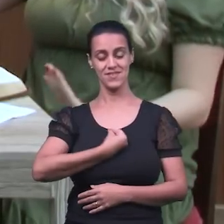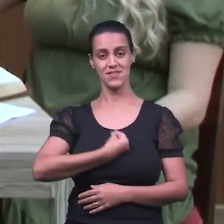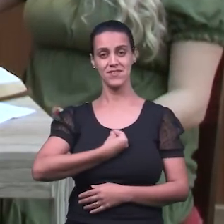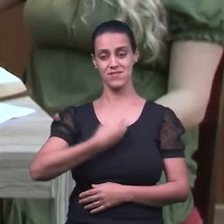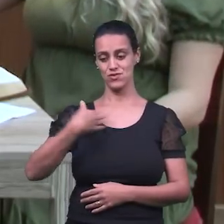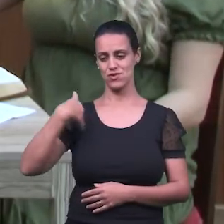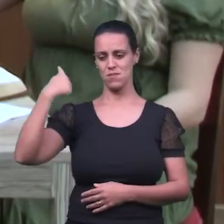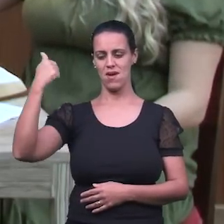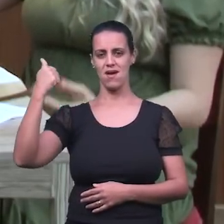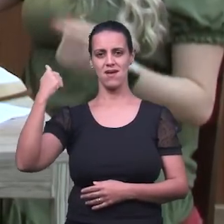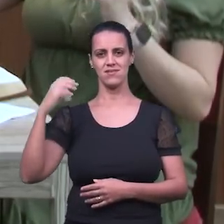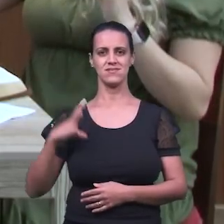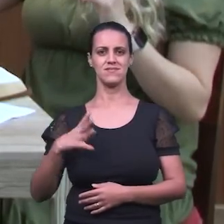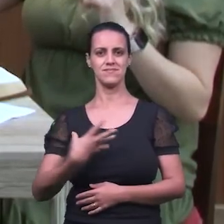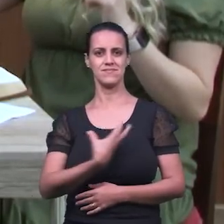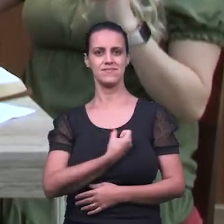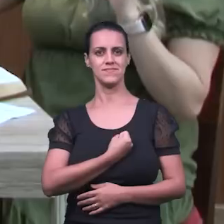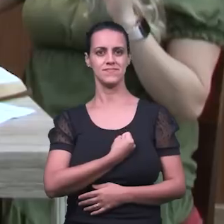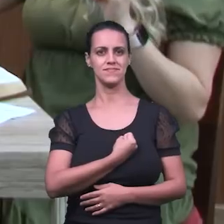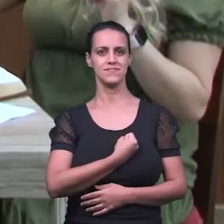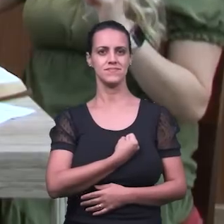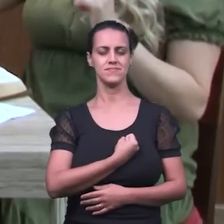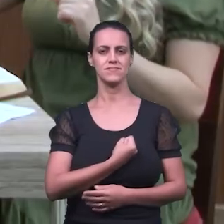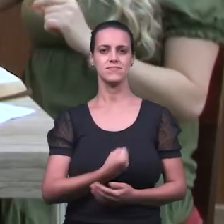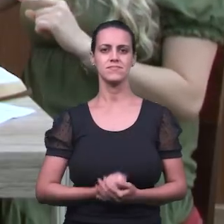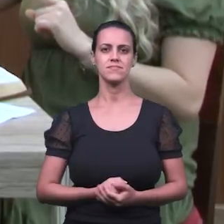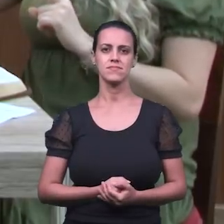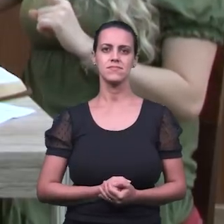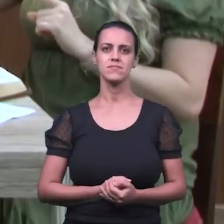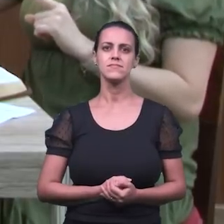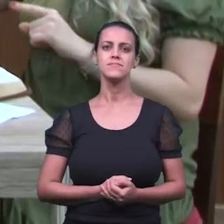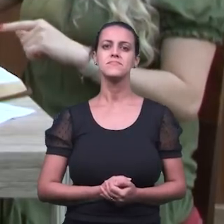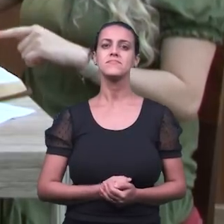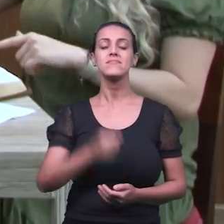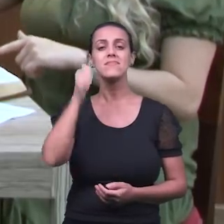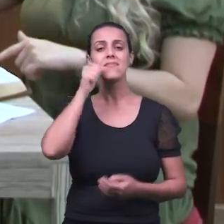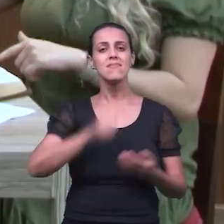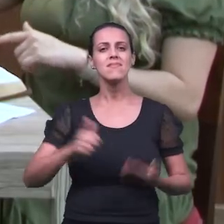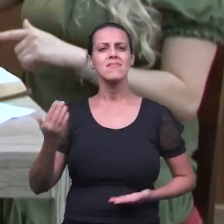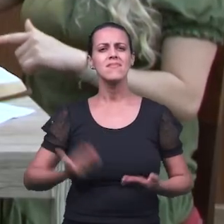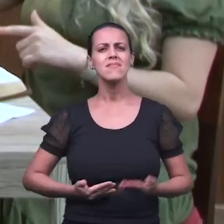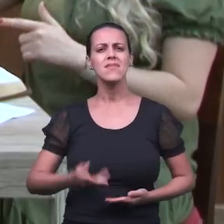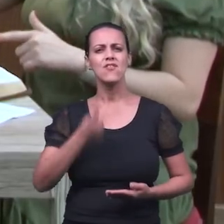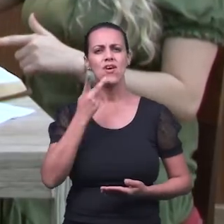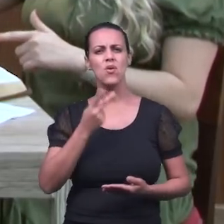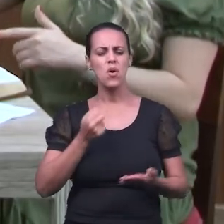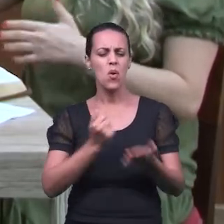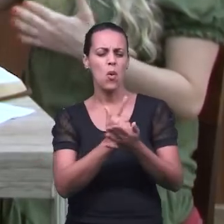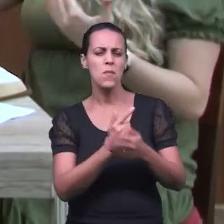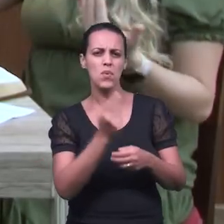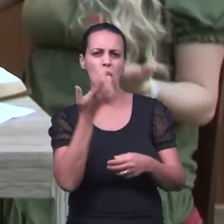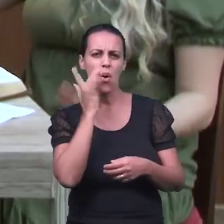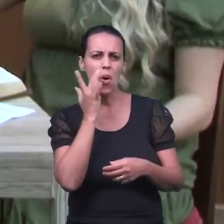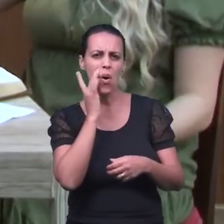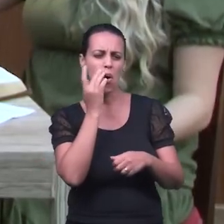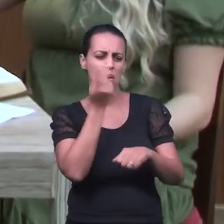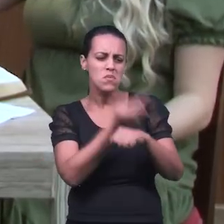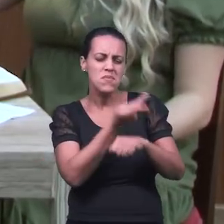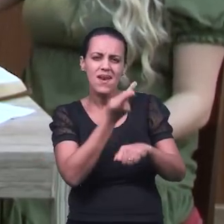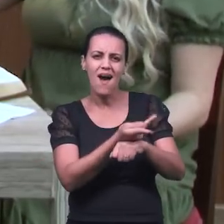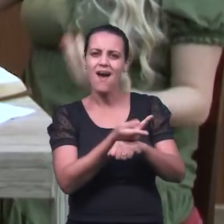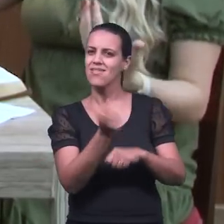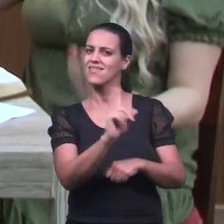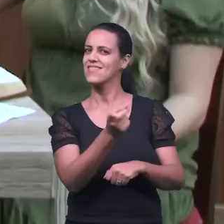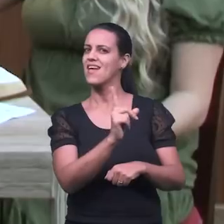projeto de salvação. E interessante que a irmã Arminda, ela comentou assim, ele não nos comprou com ouro ou prata, não é algo